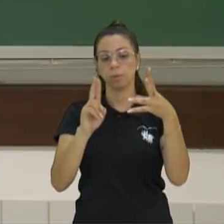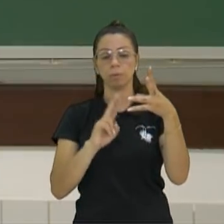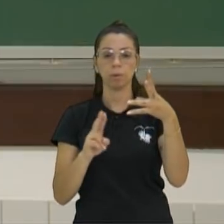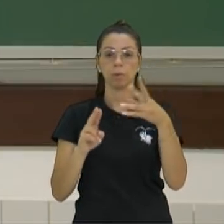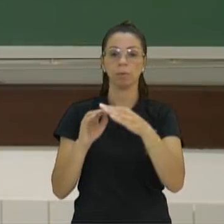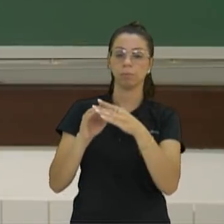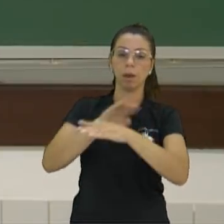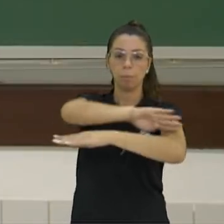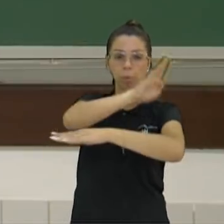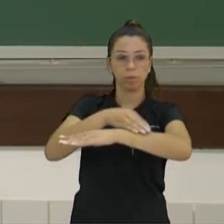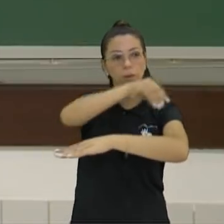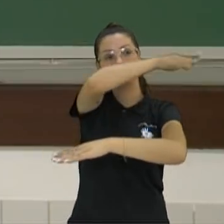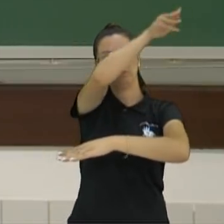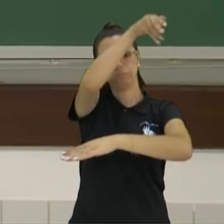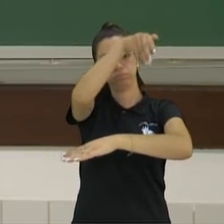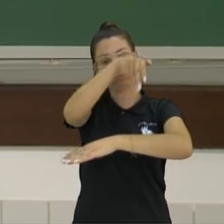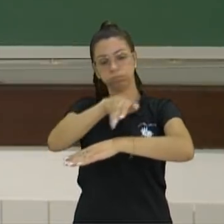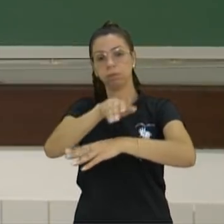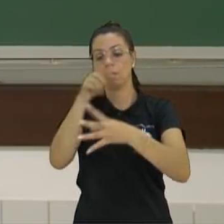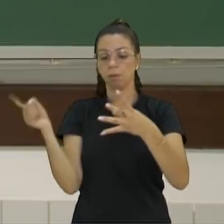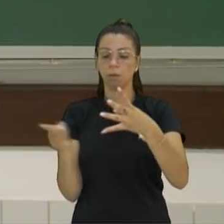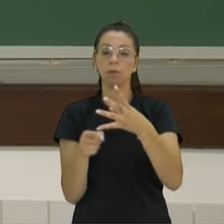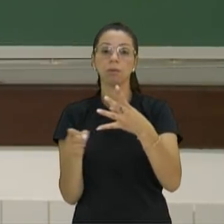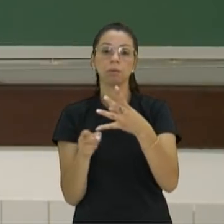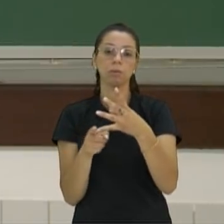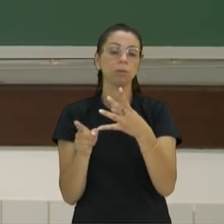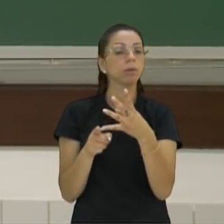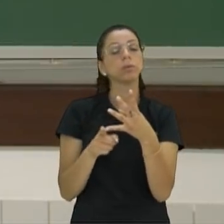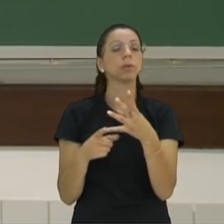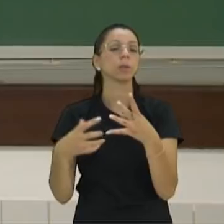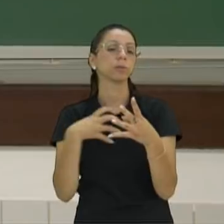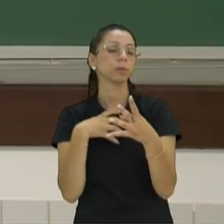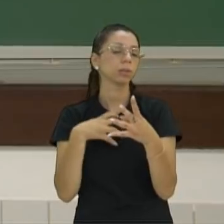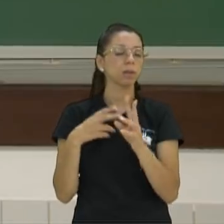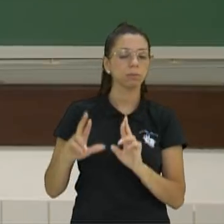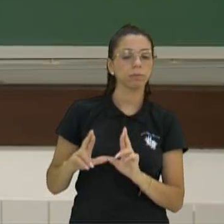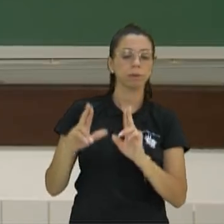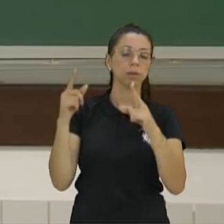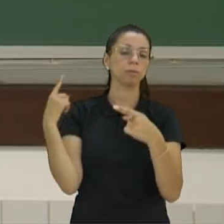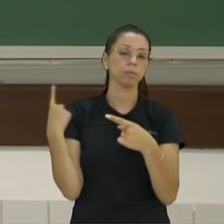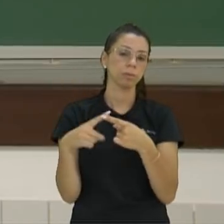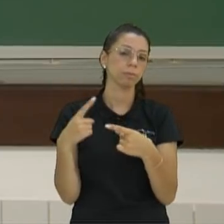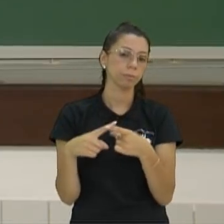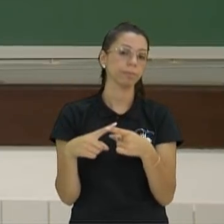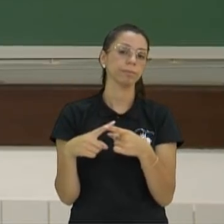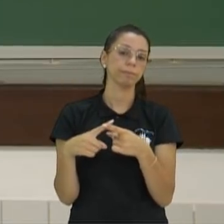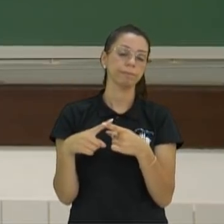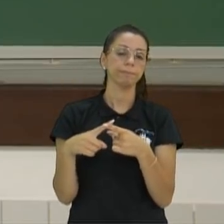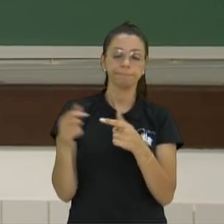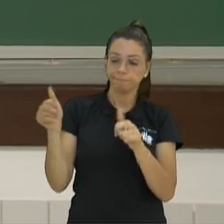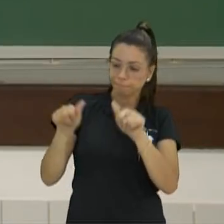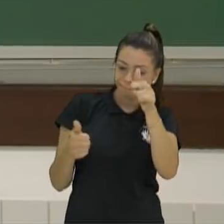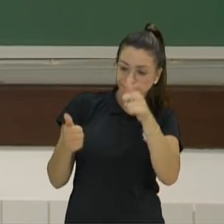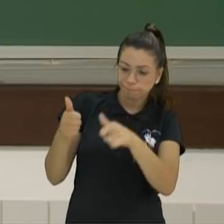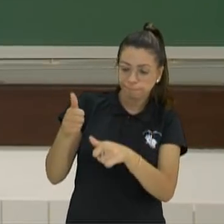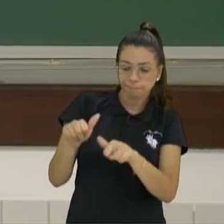de montanhas, e o enduro, que é uma modalidade um pouco diferente, porque ele avalia